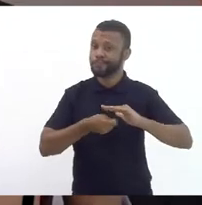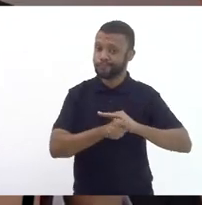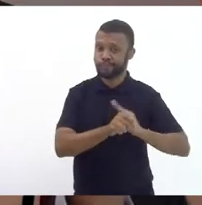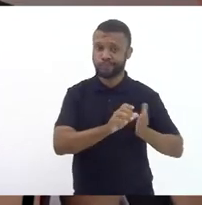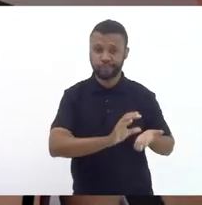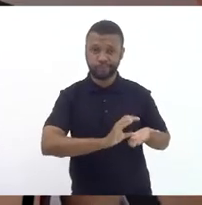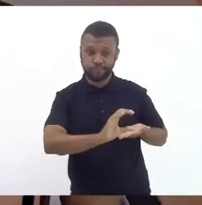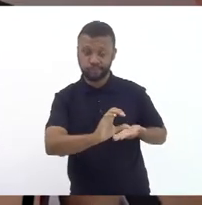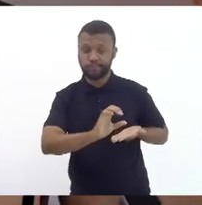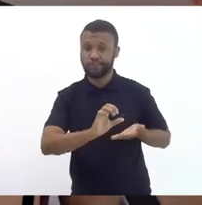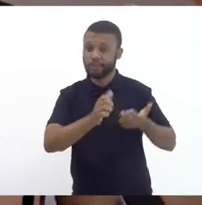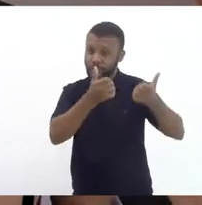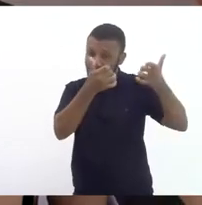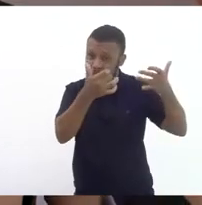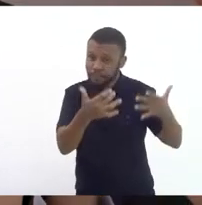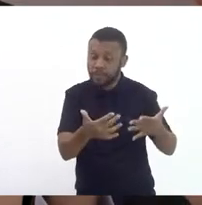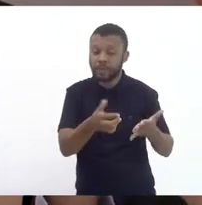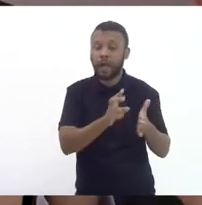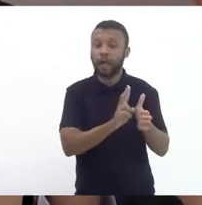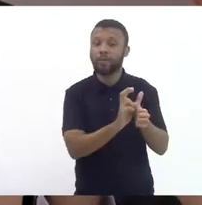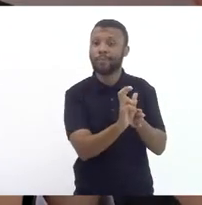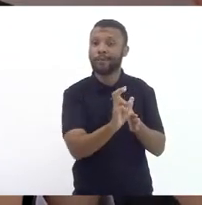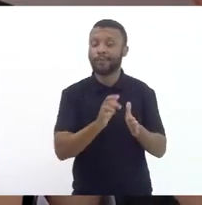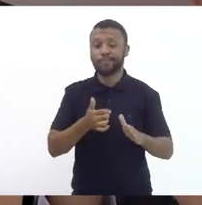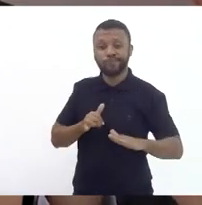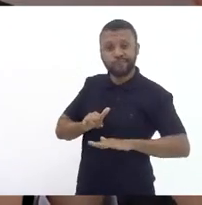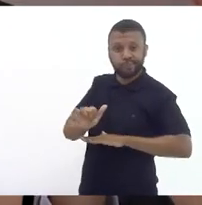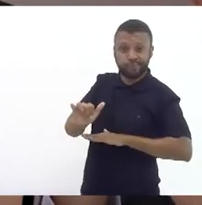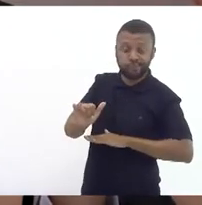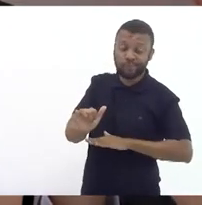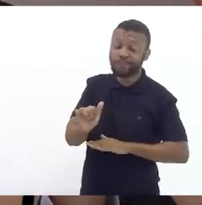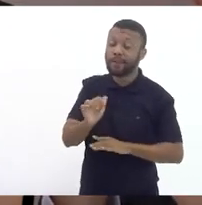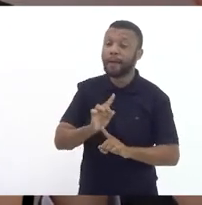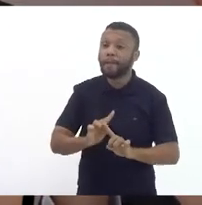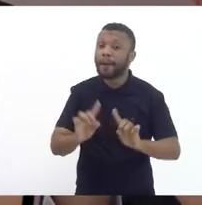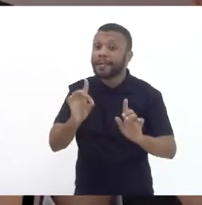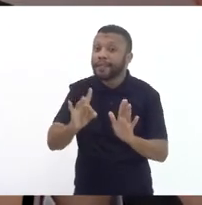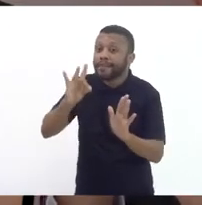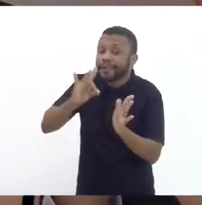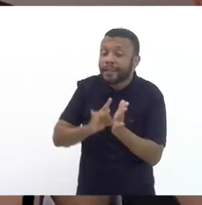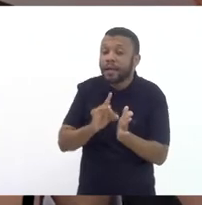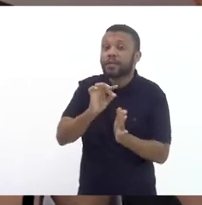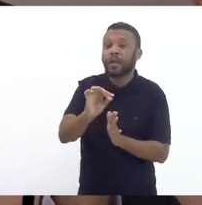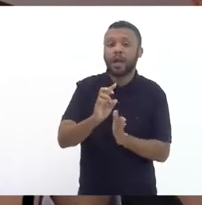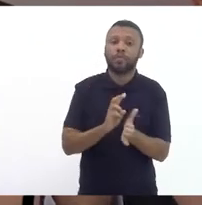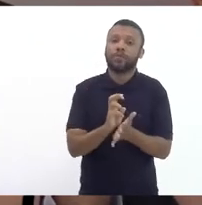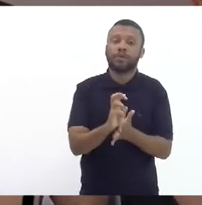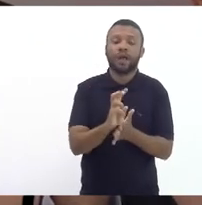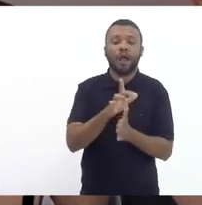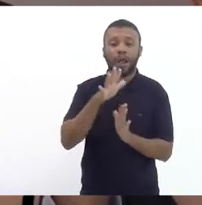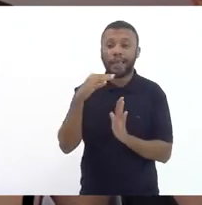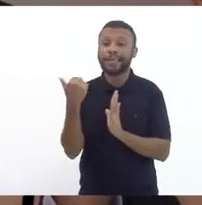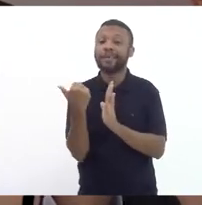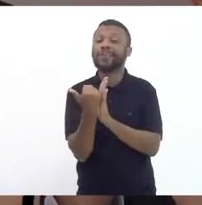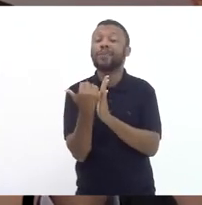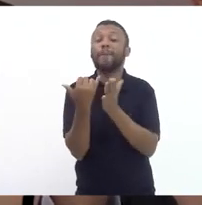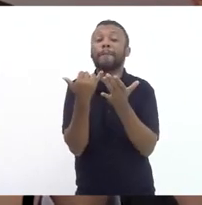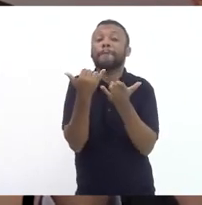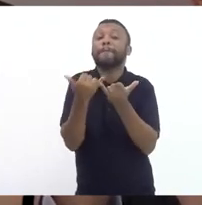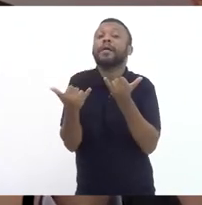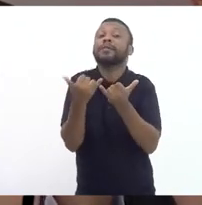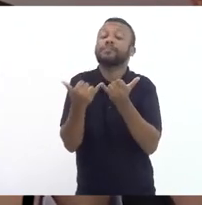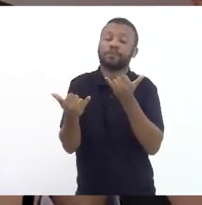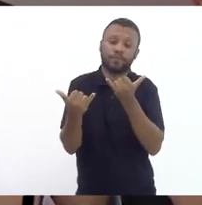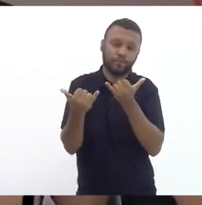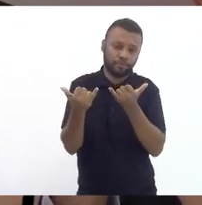Supervia não cumpriu, na verdade, ela cumpriu parcialmente. Então, ela cumpriu com